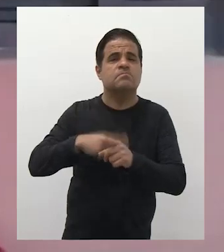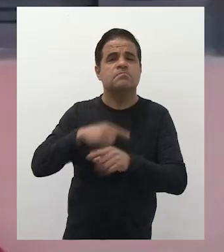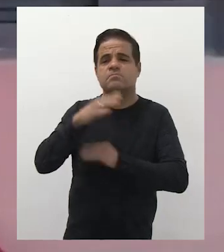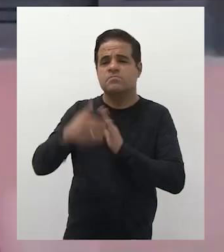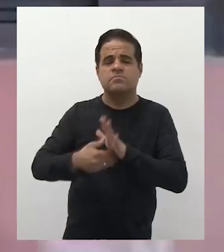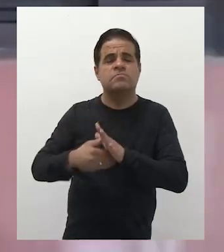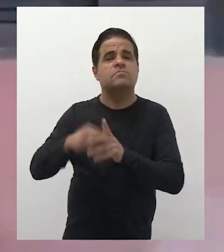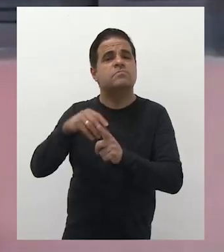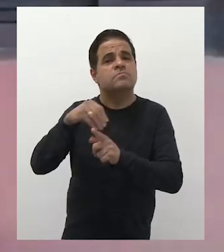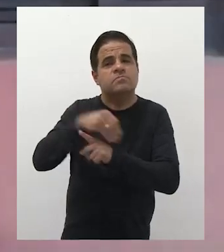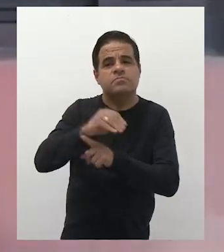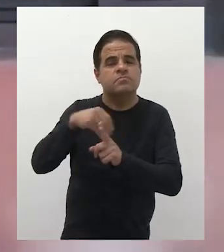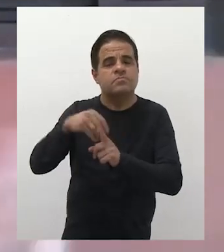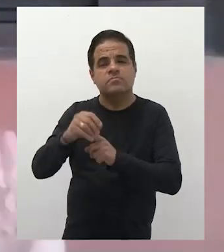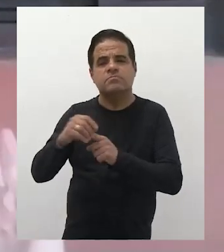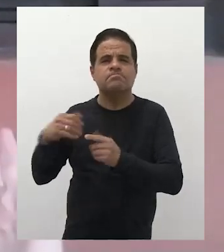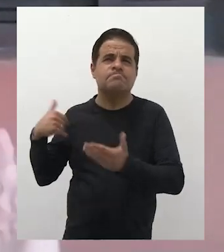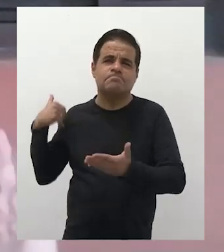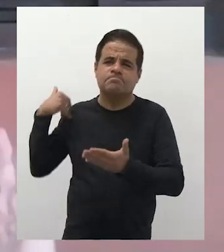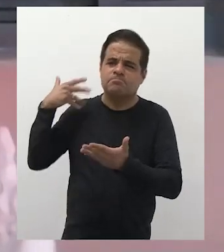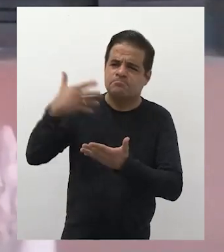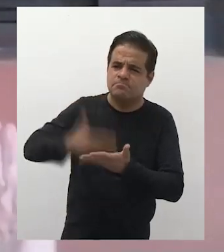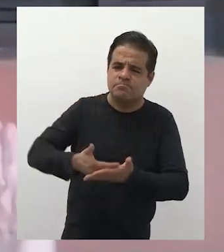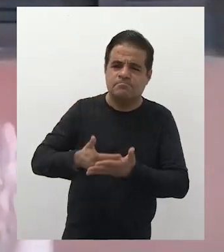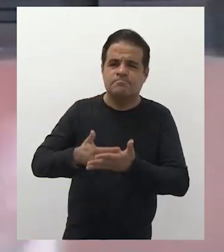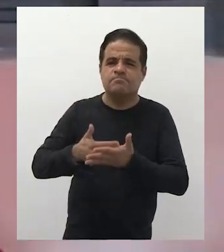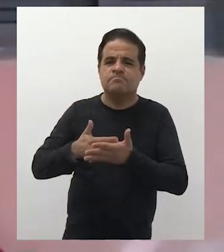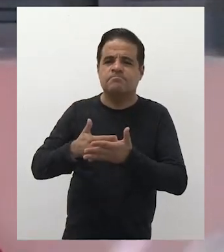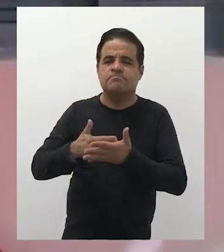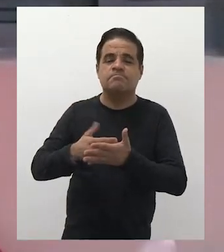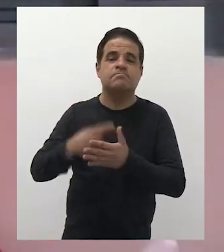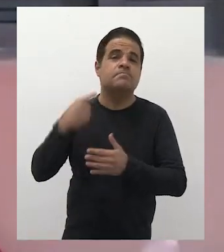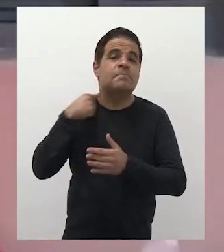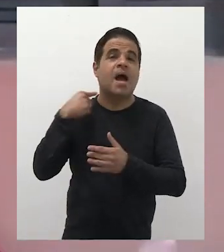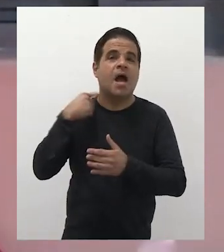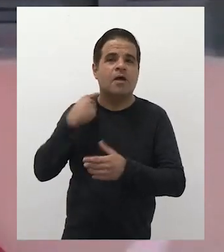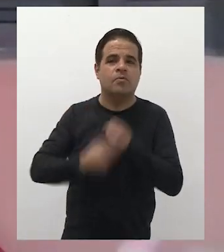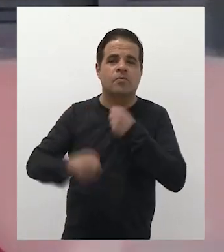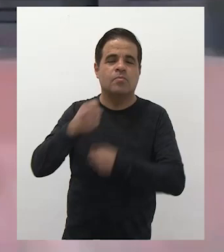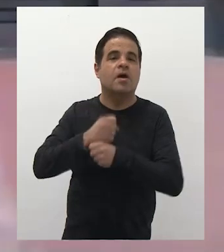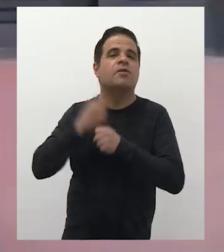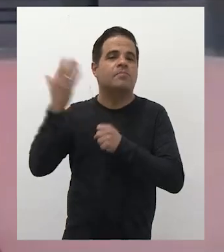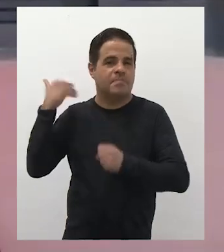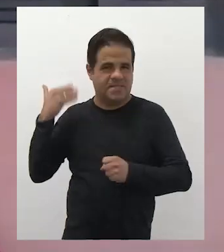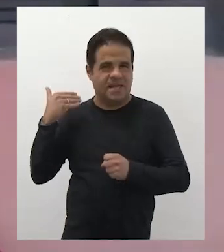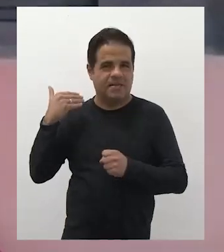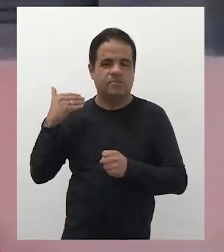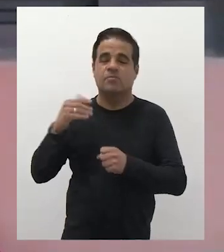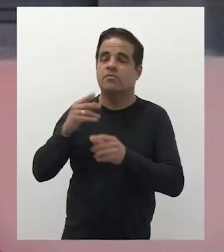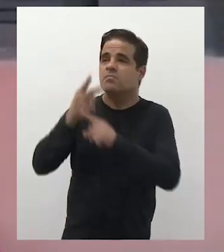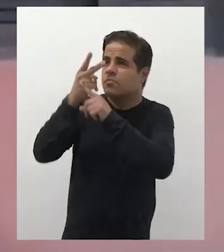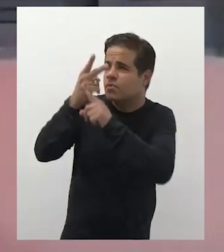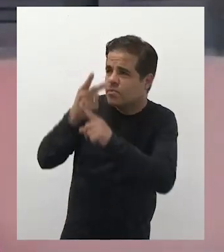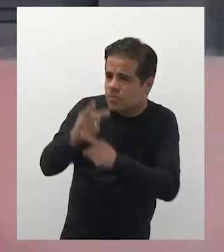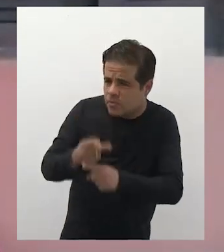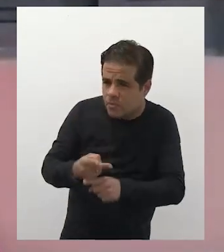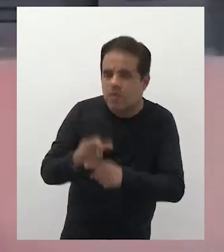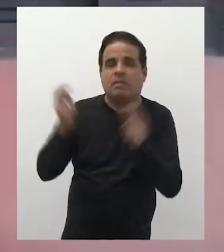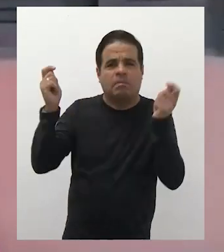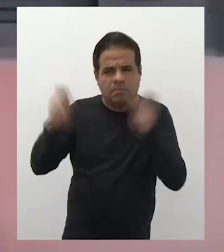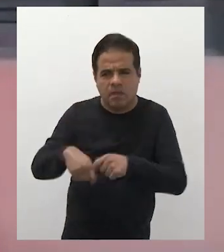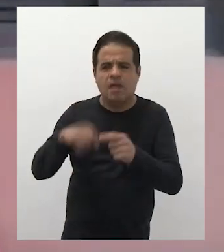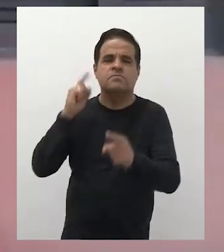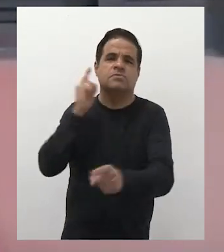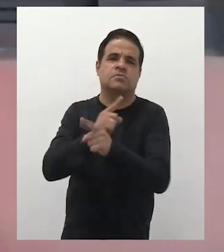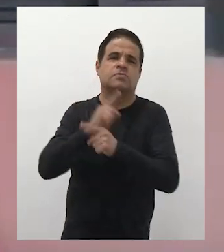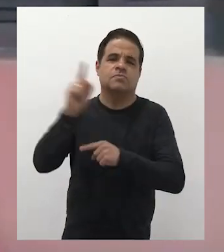as transmissões desde maio do ano passado. Então, é só você ir procurando lá que você acha todo o